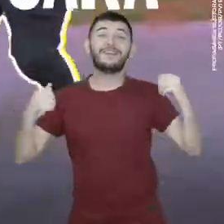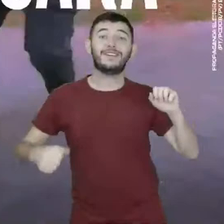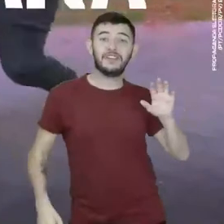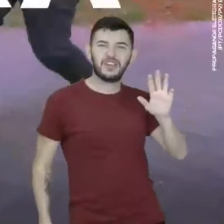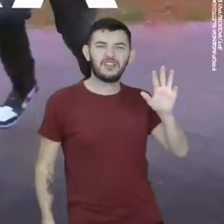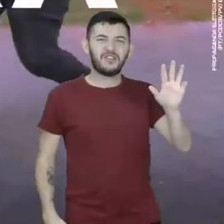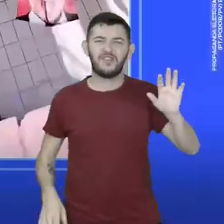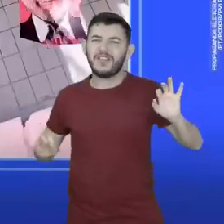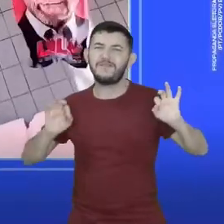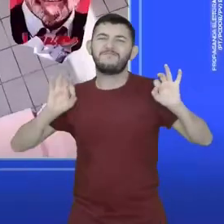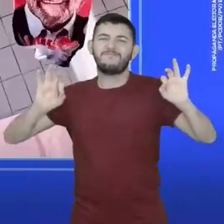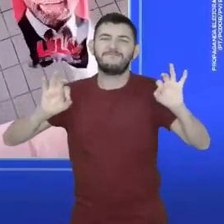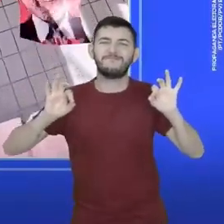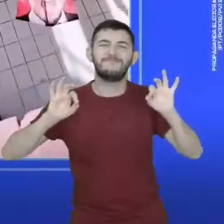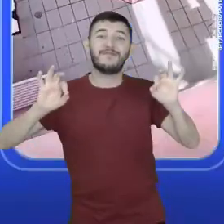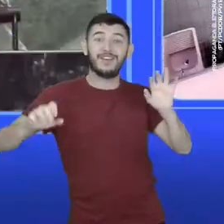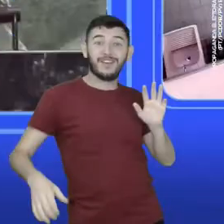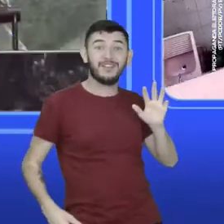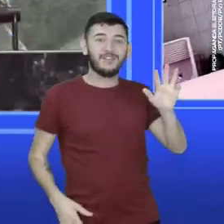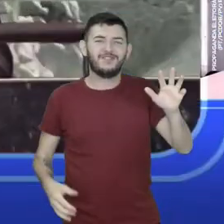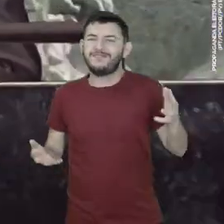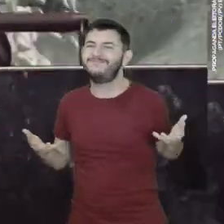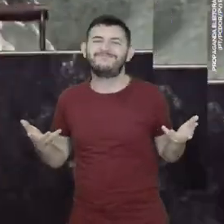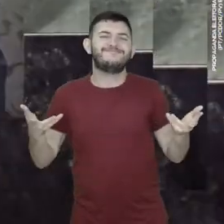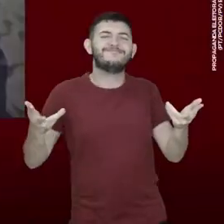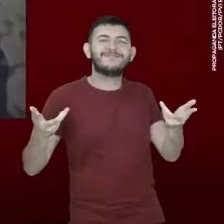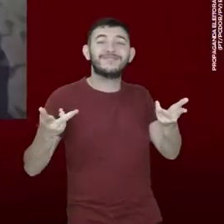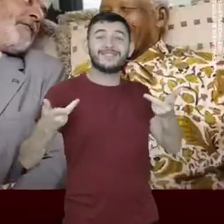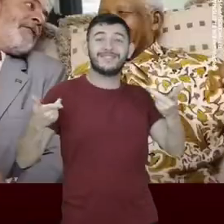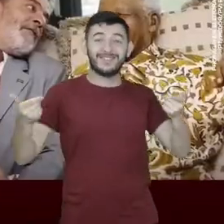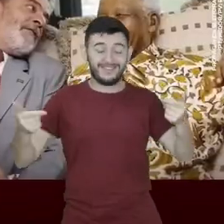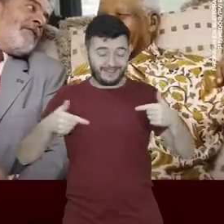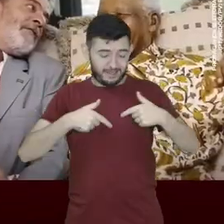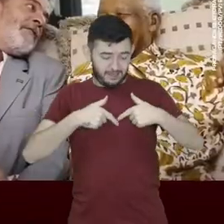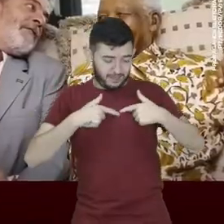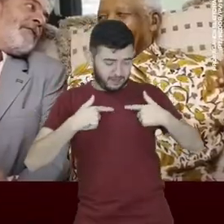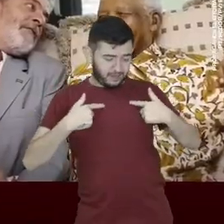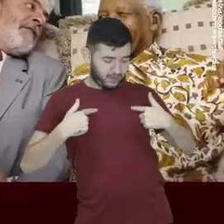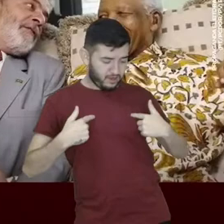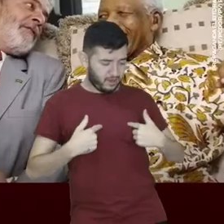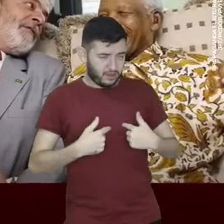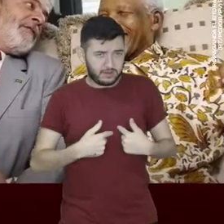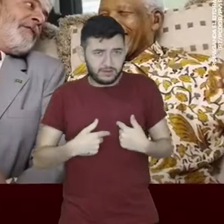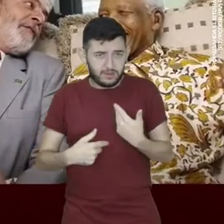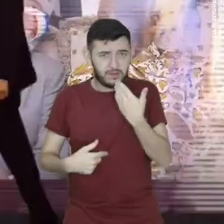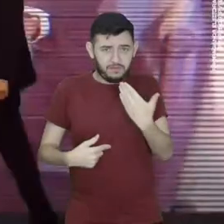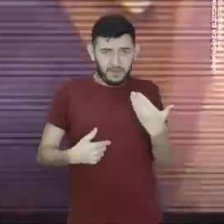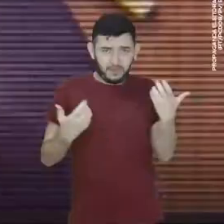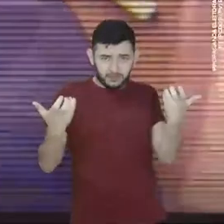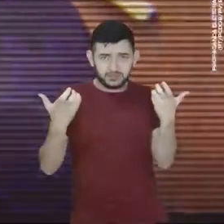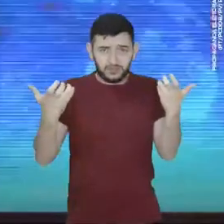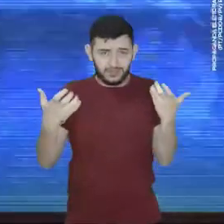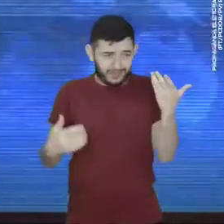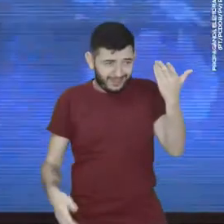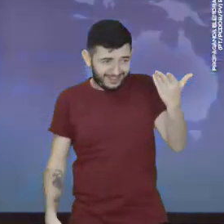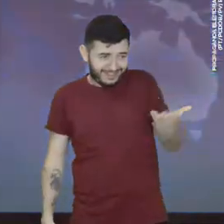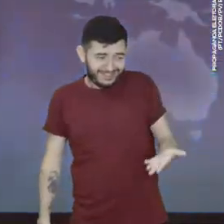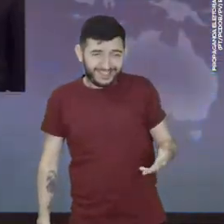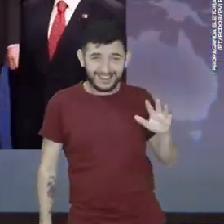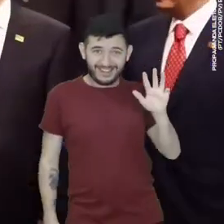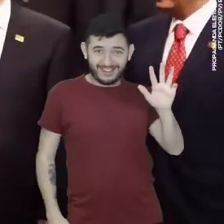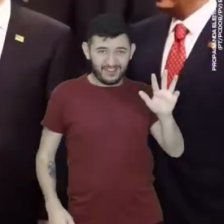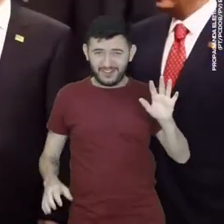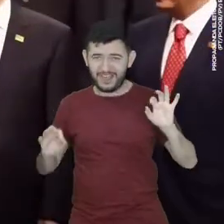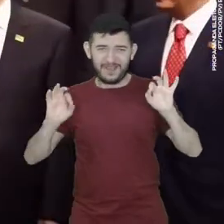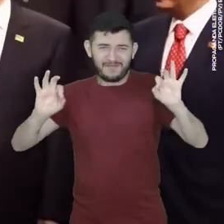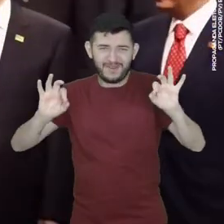Vem! Lula é o cara é o Lula. O coração da gente que te pediu. Chama. Lula é o